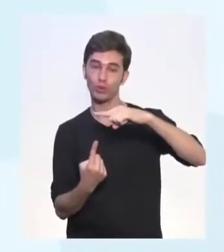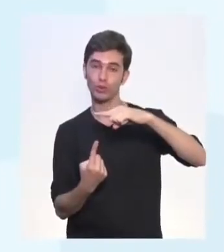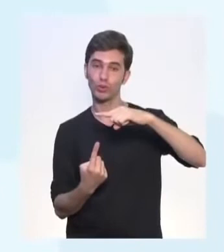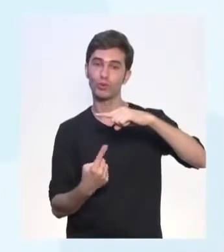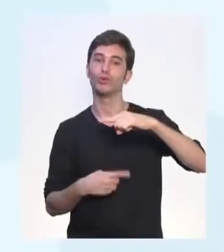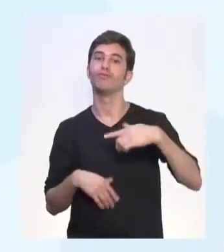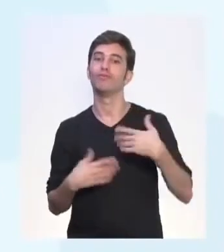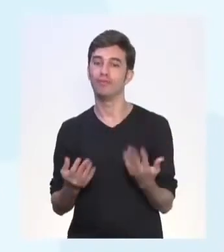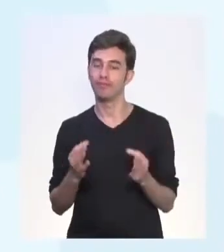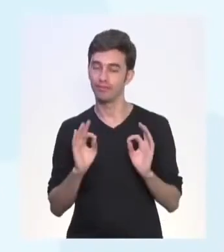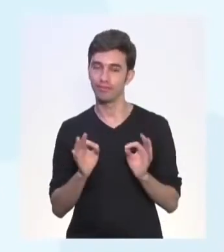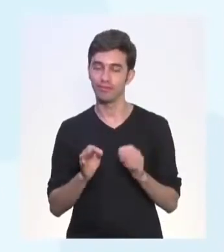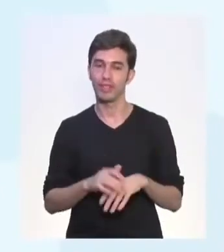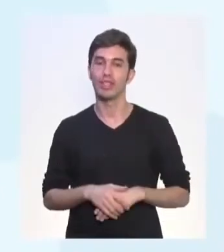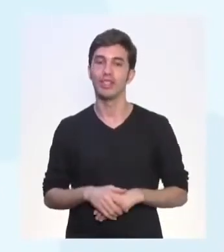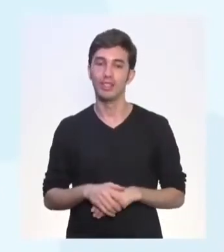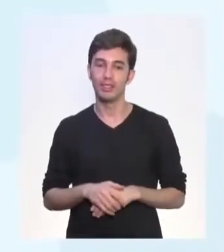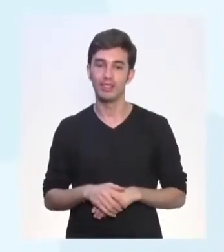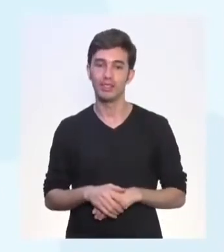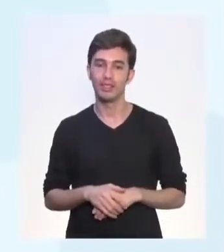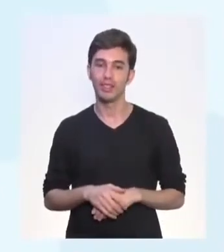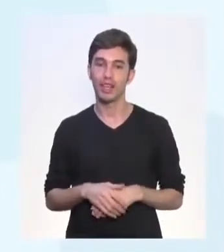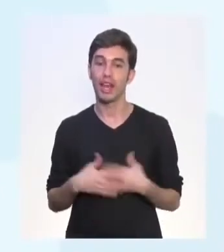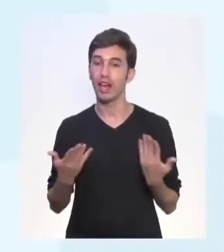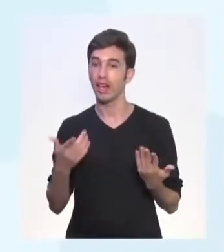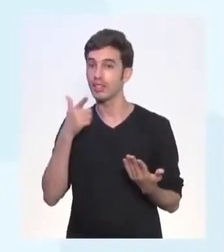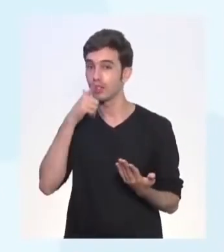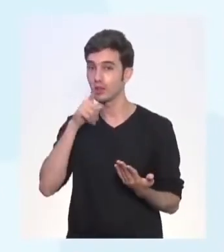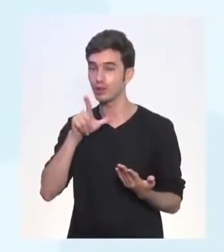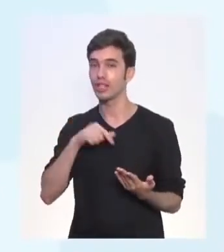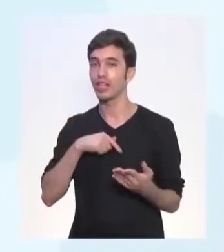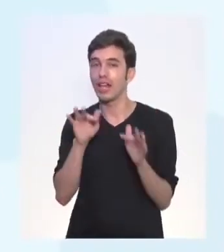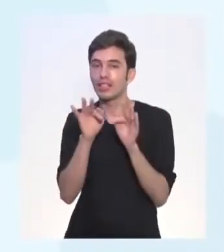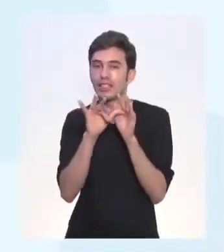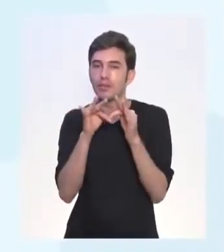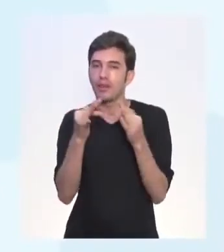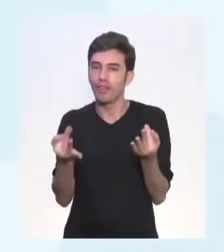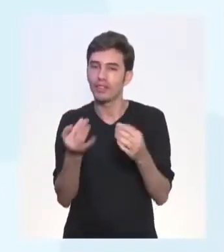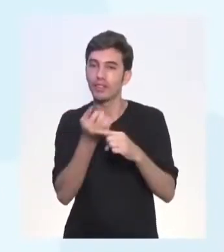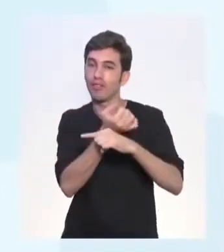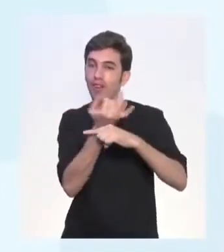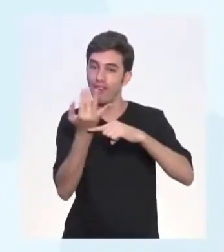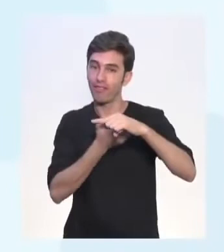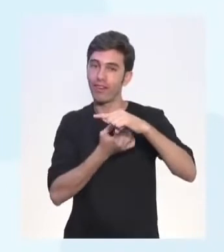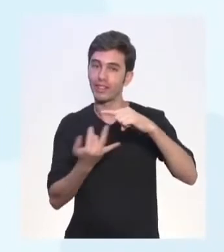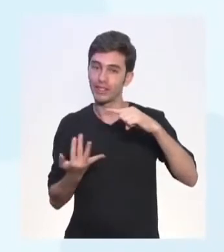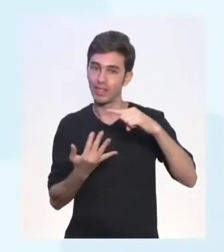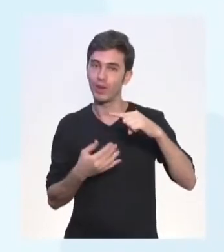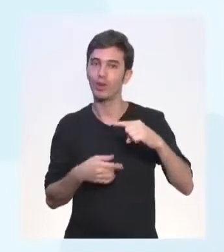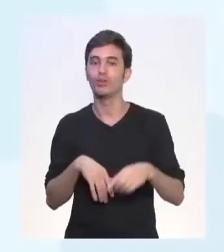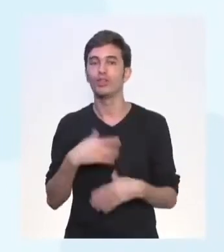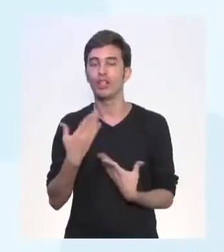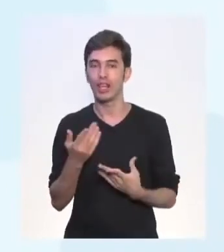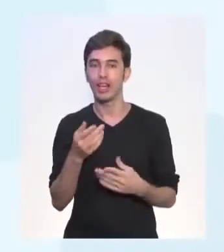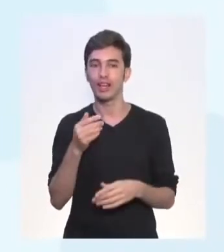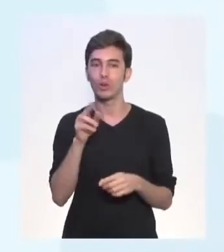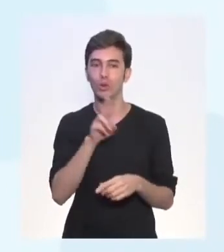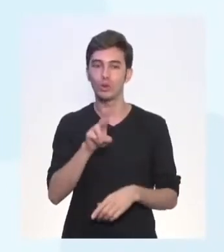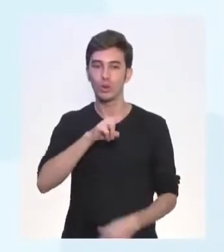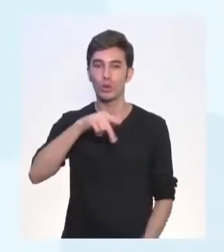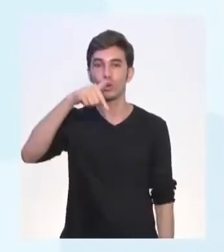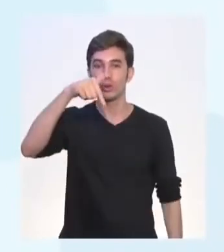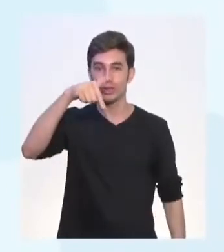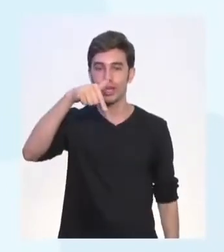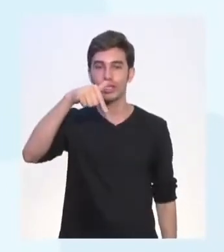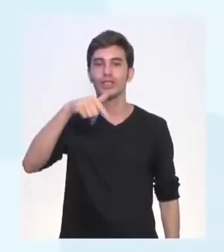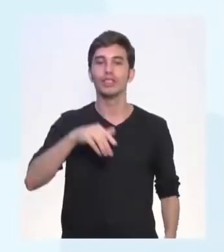para 21, ok? 7 para 21. E aqui a gente tem a simplificação da fração. Tudo por 7, né? Por 7 e